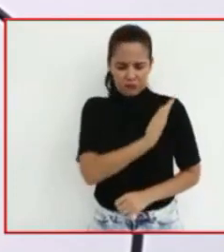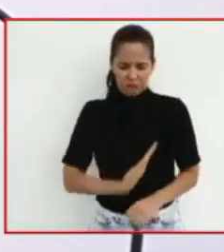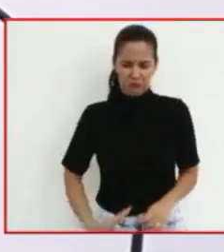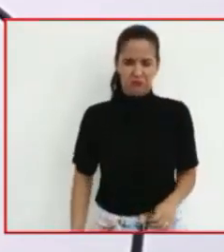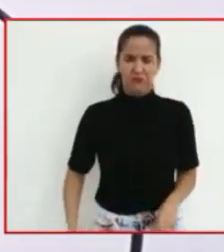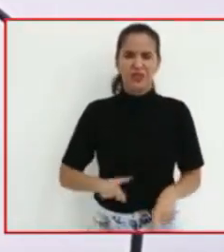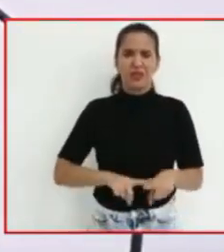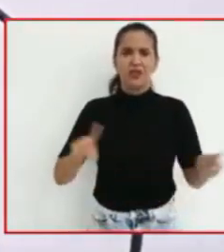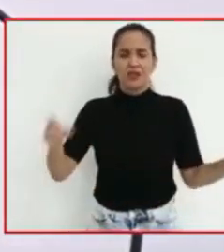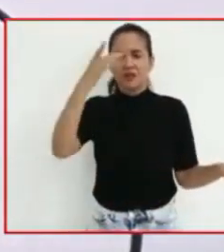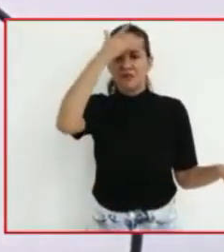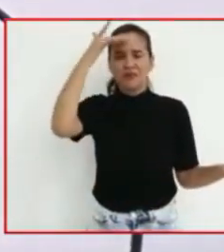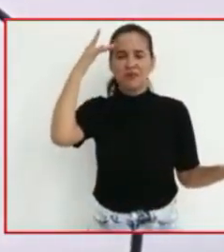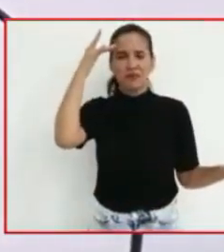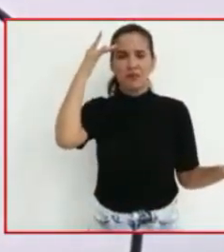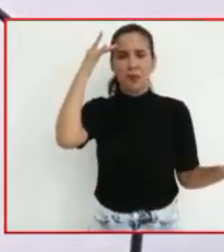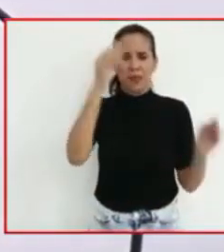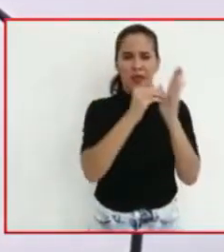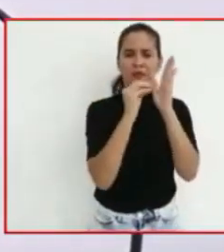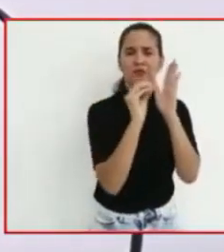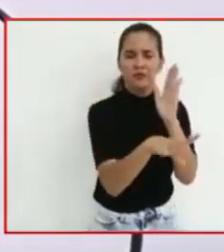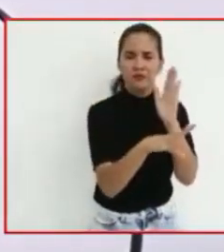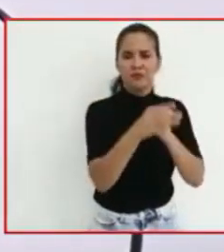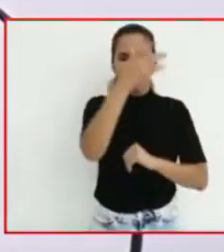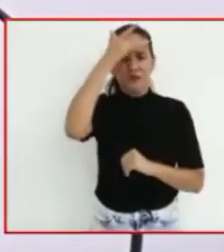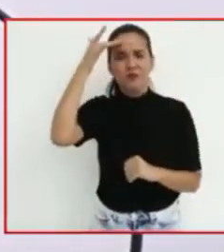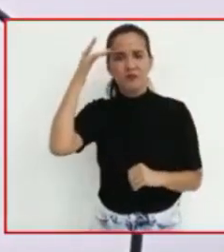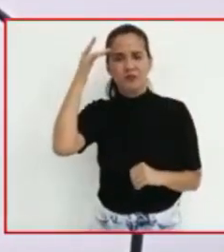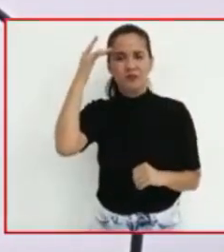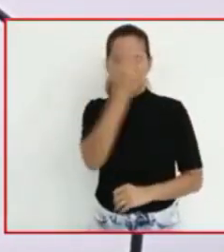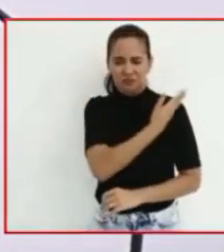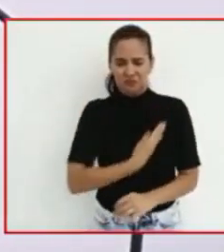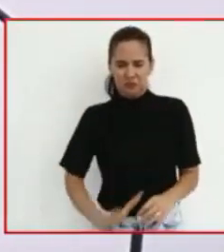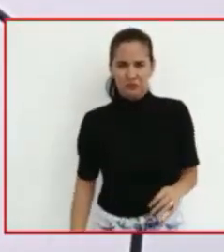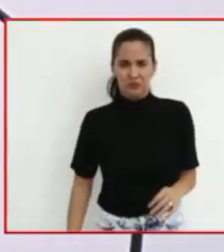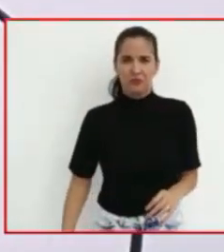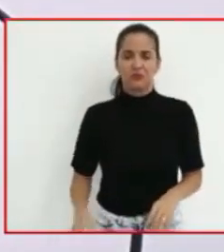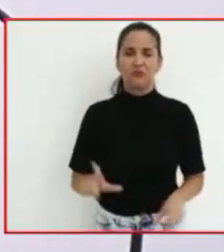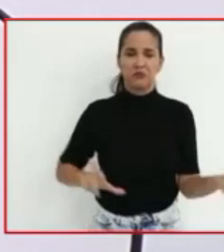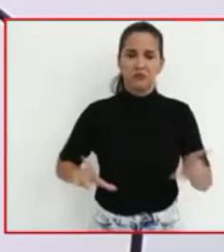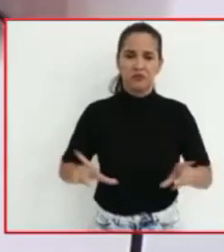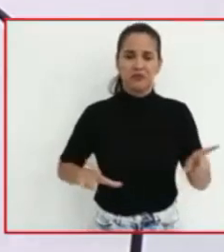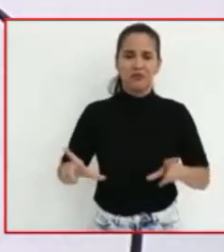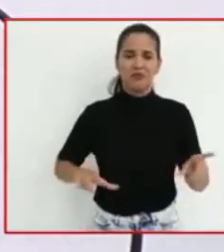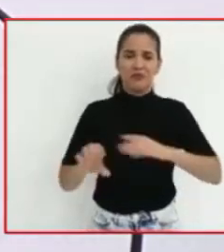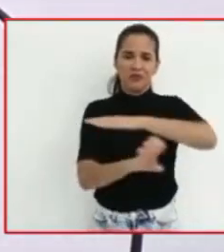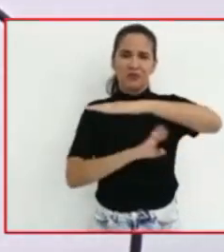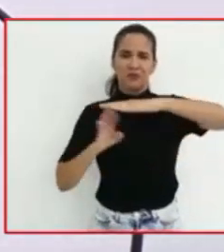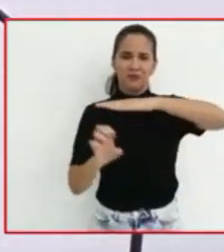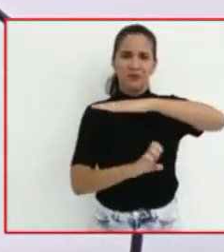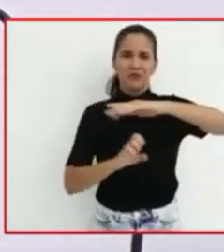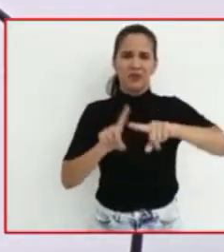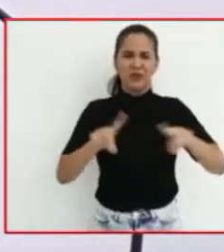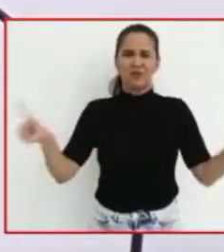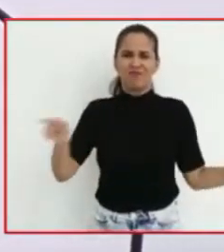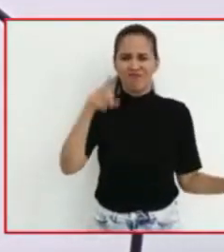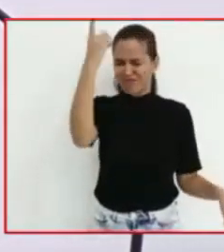está lá é indicada por pessoas do governo, está uma